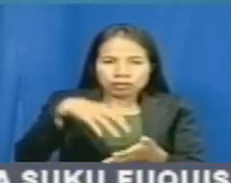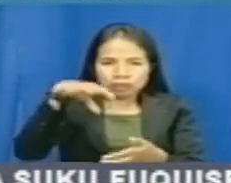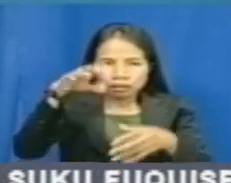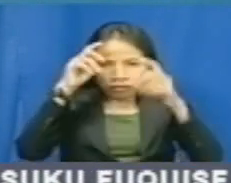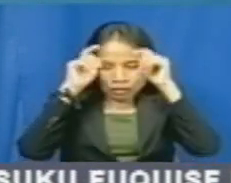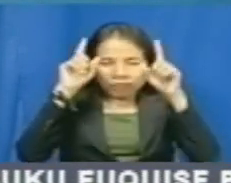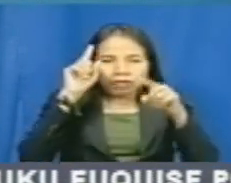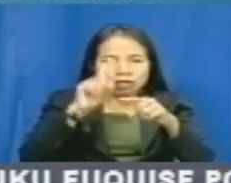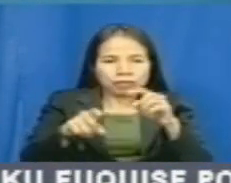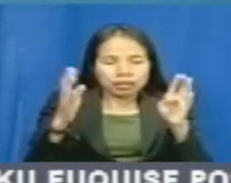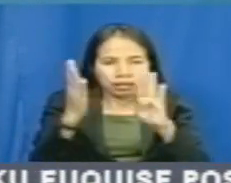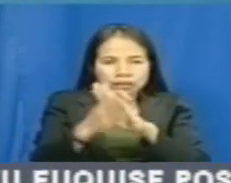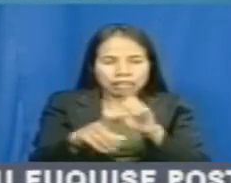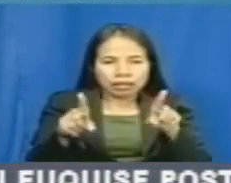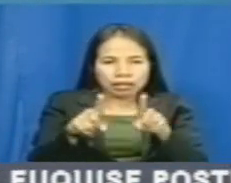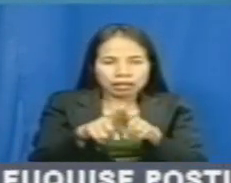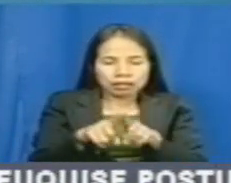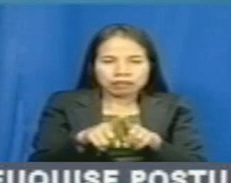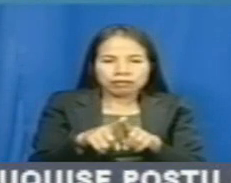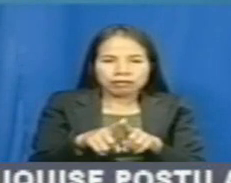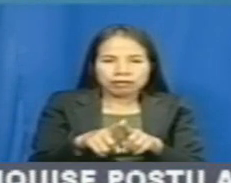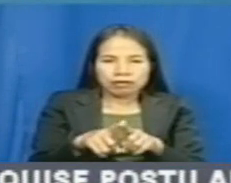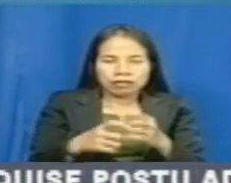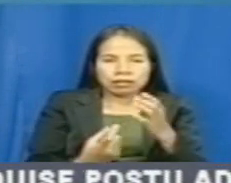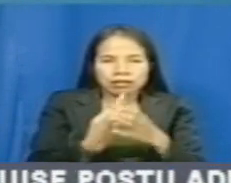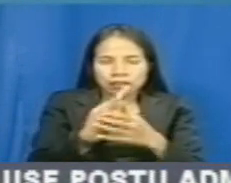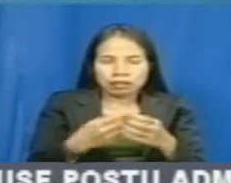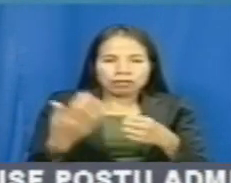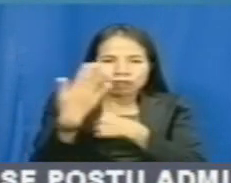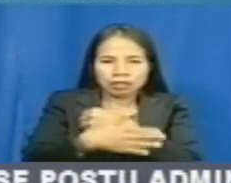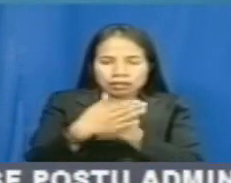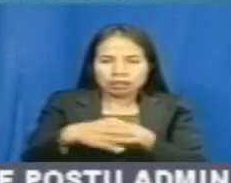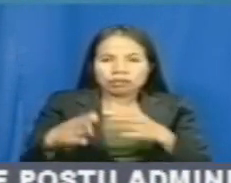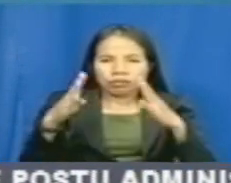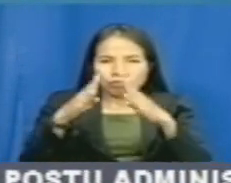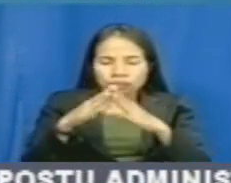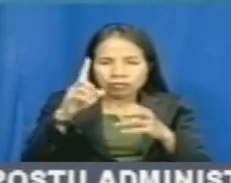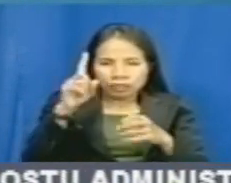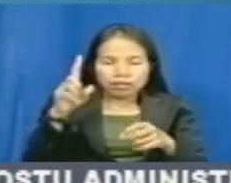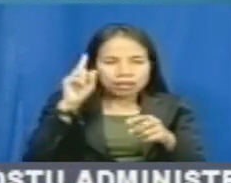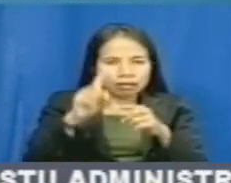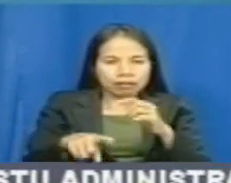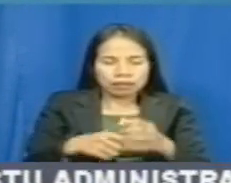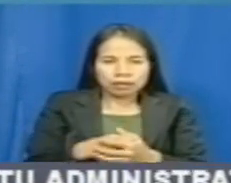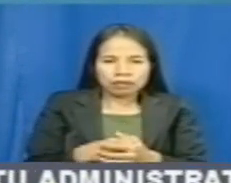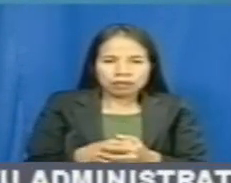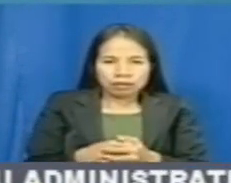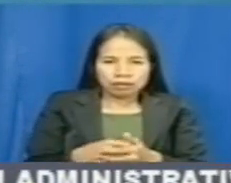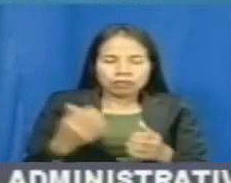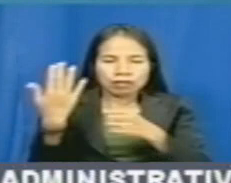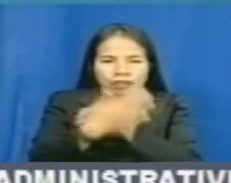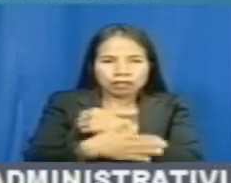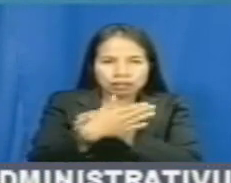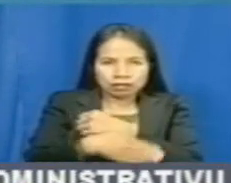la bela sai fali ai tarak ba one rai rasi. La bela sai ai tarak ba one uma rasi. La bela sai ai tarak ba one nasa un